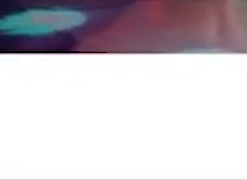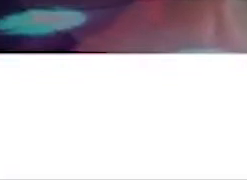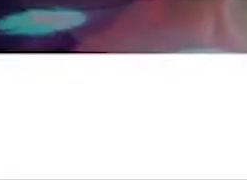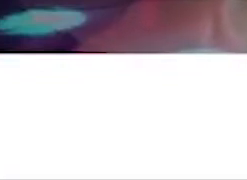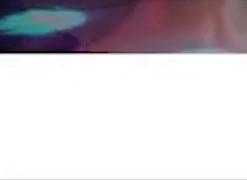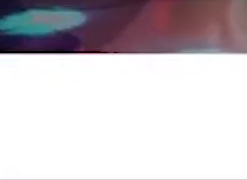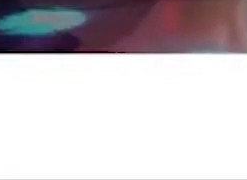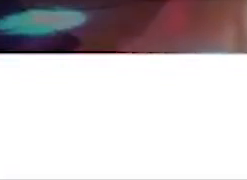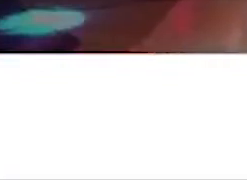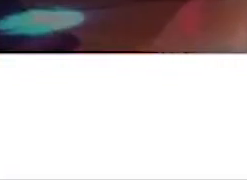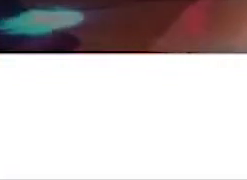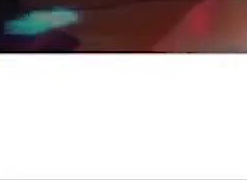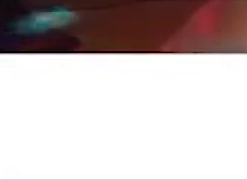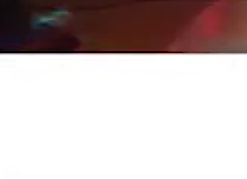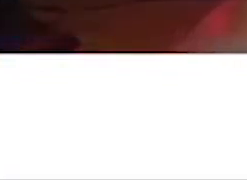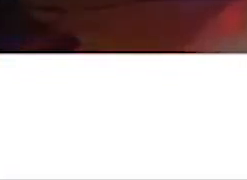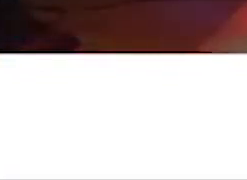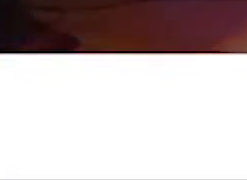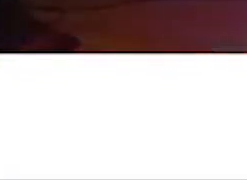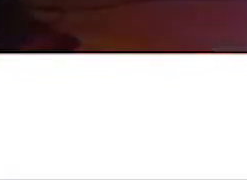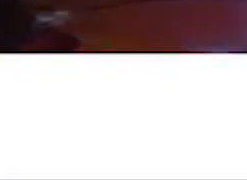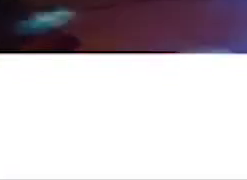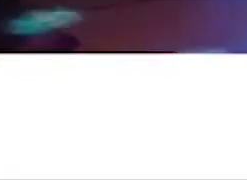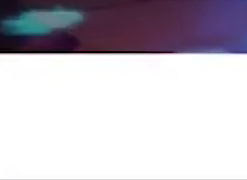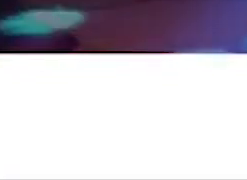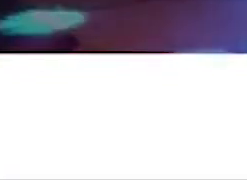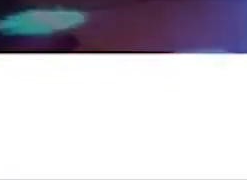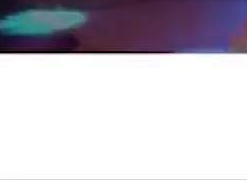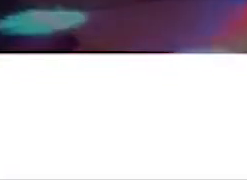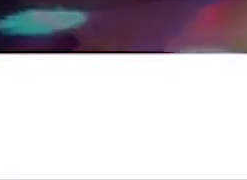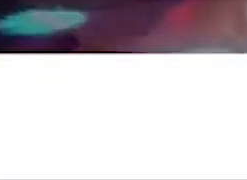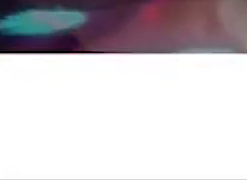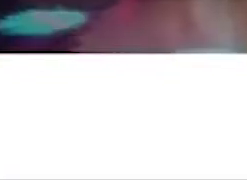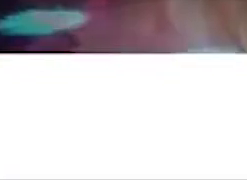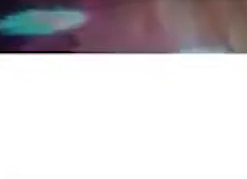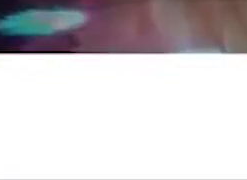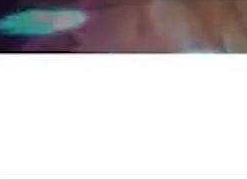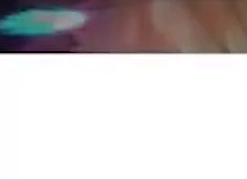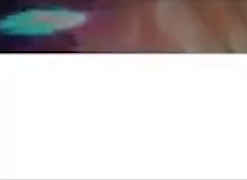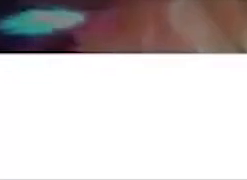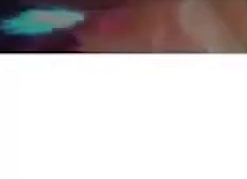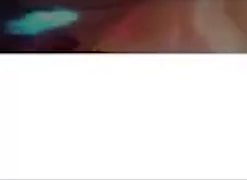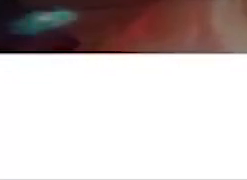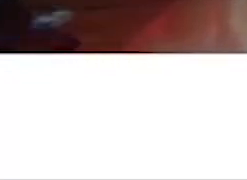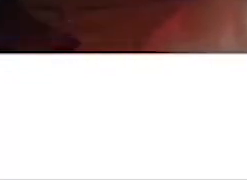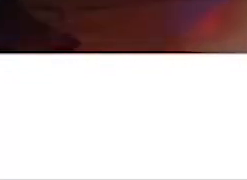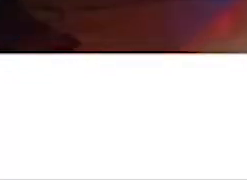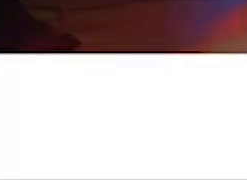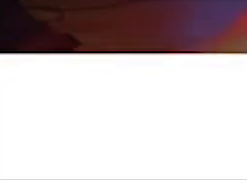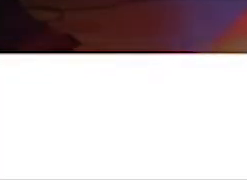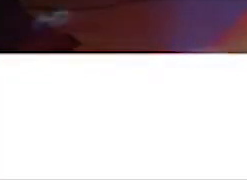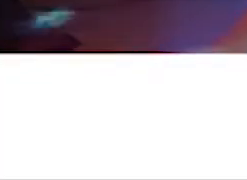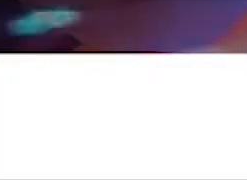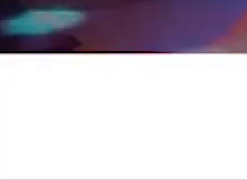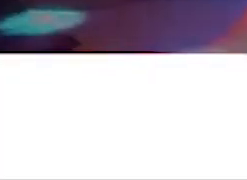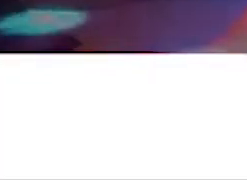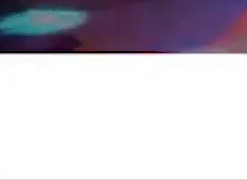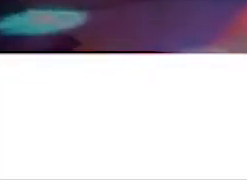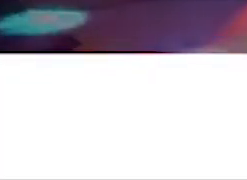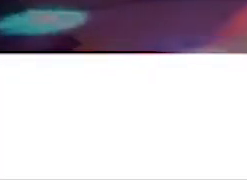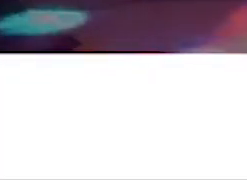eu fico. O índio esqueceu do mundo e cheio de desaforo, beijo gordo